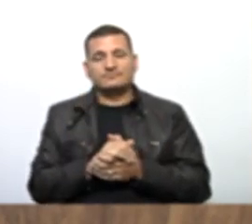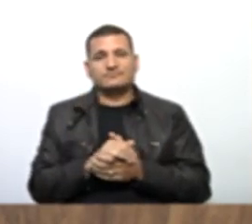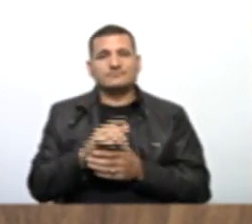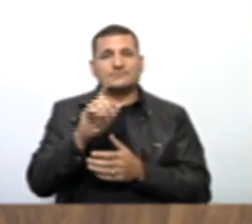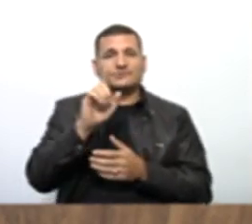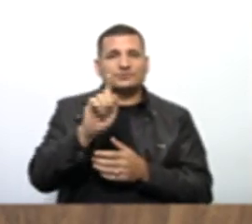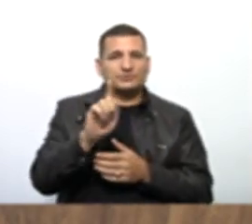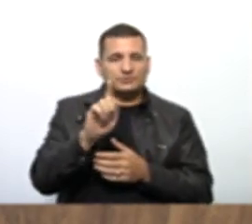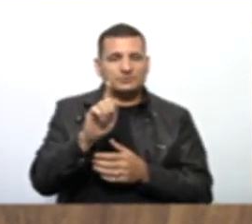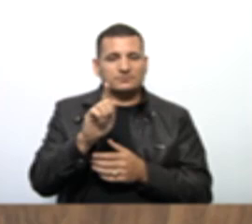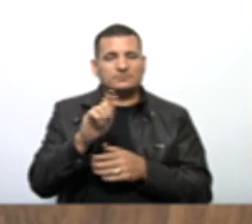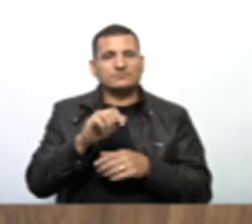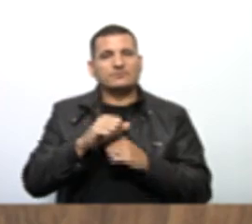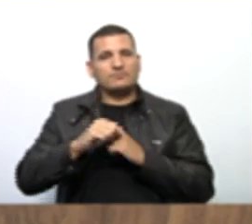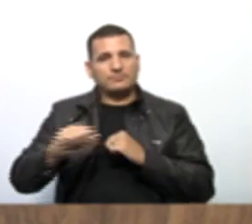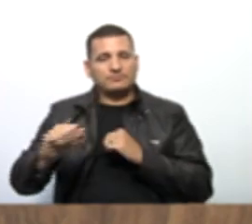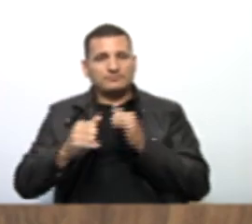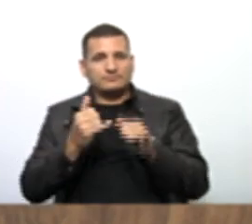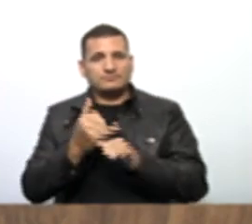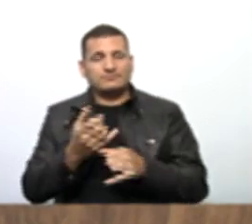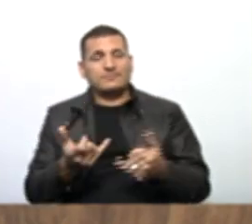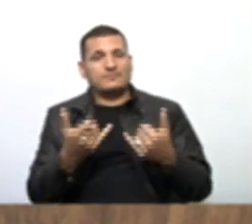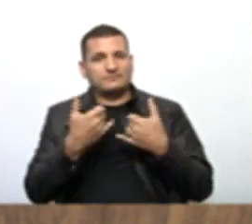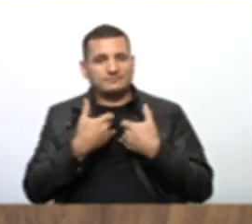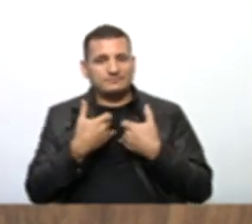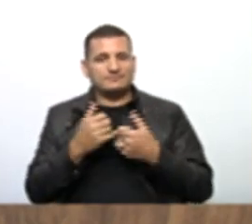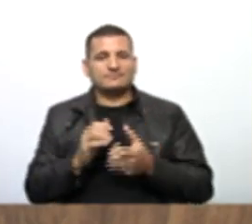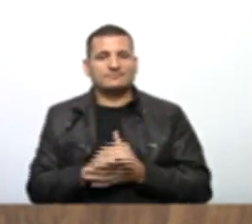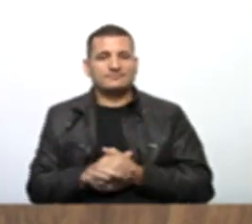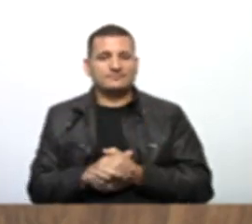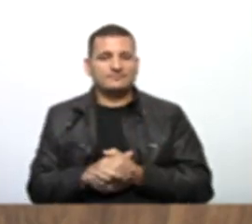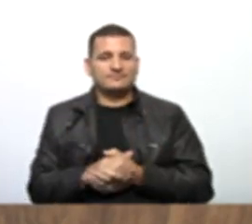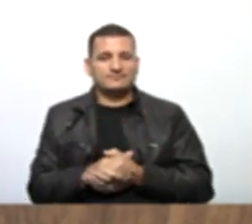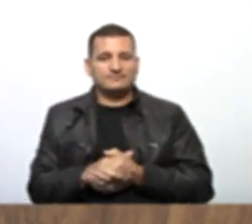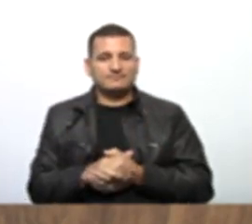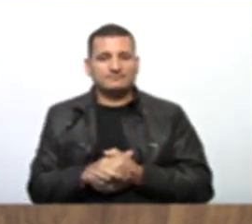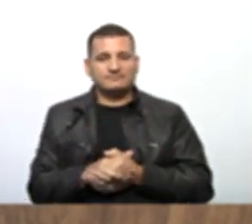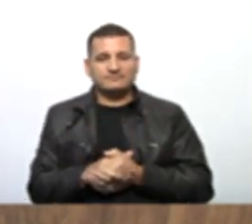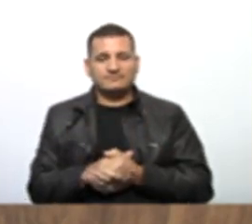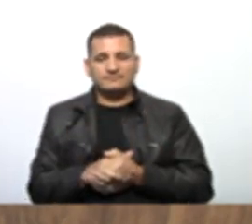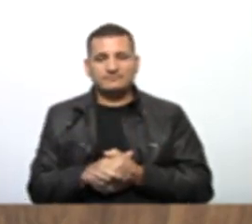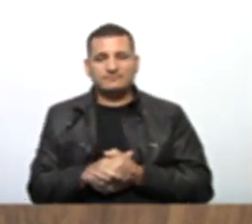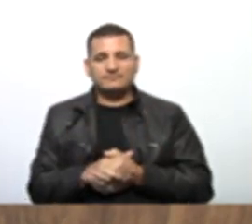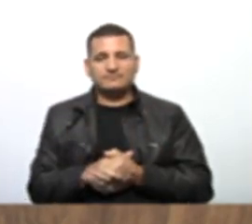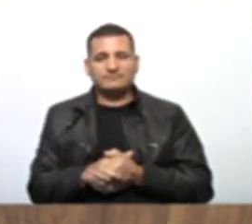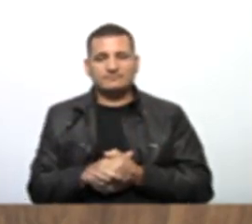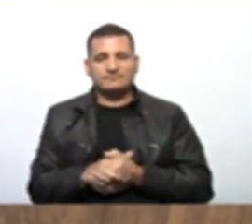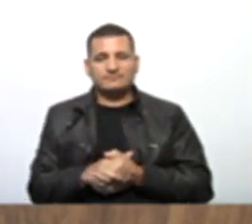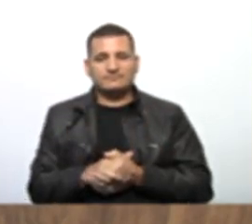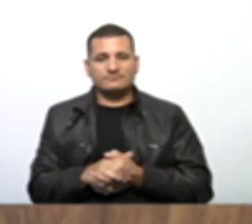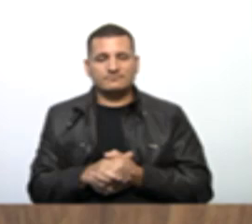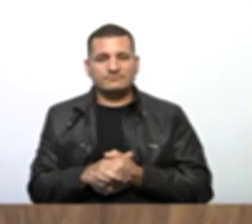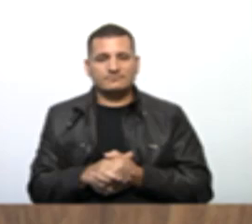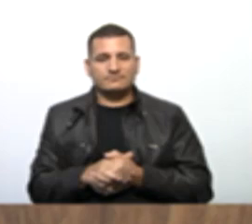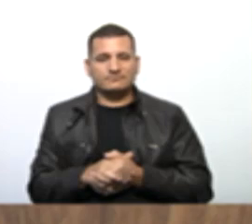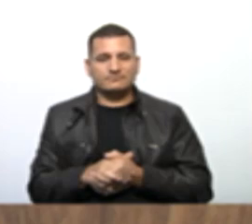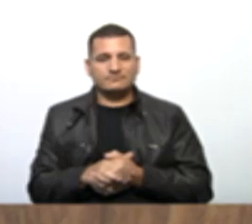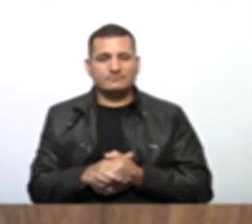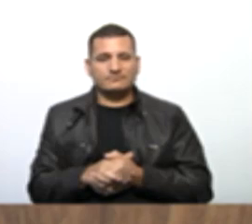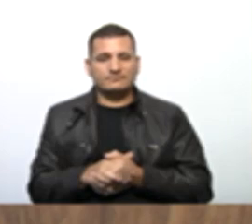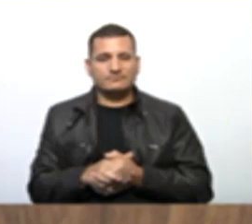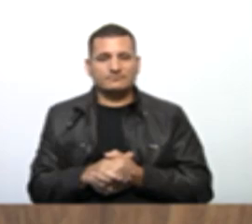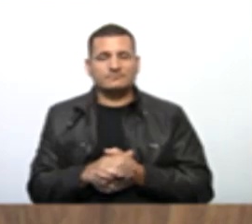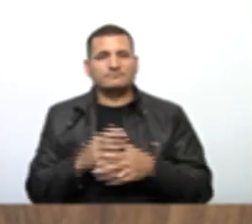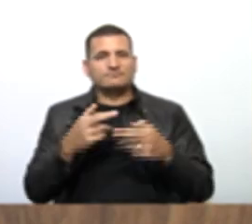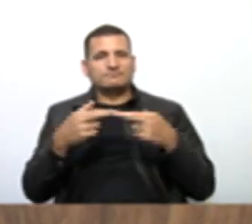do giga baixo até passa pra gente aqui não é possível que esse conhecimento também tá bom então é isso né professor redes quer